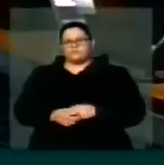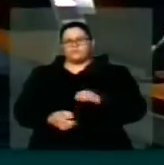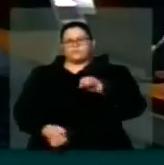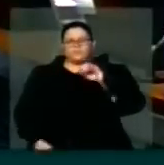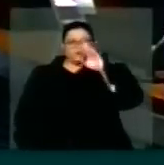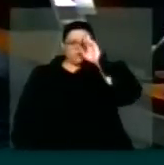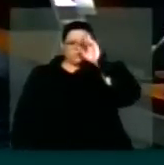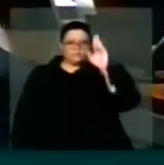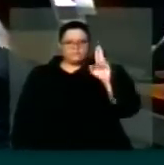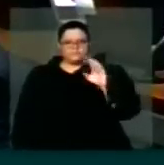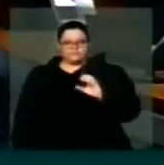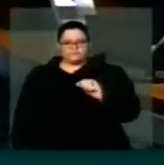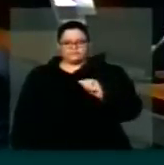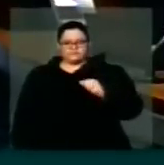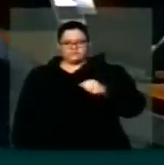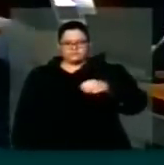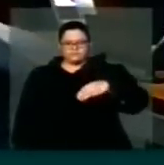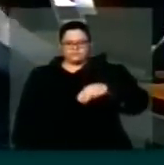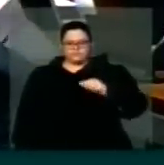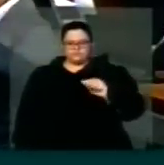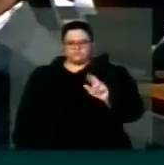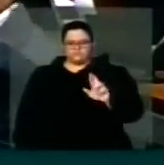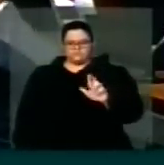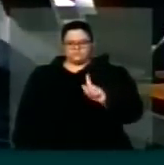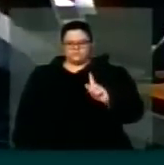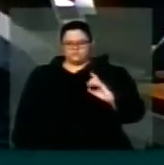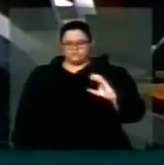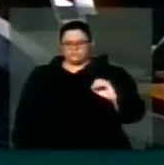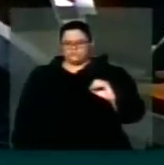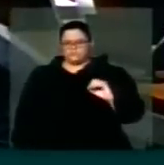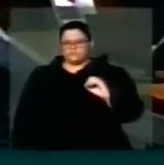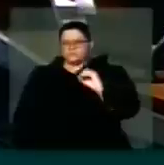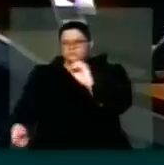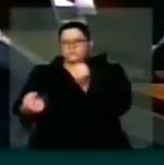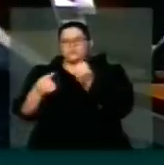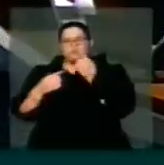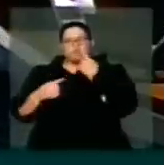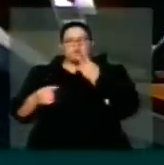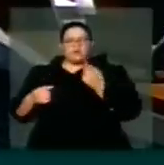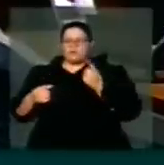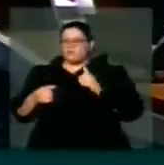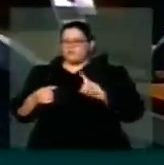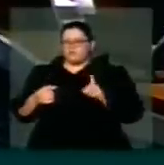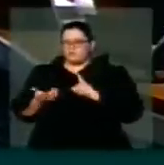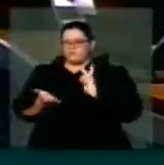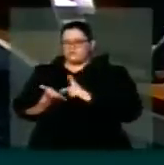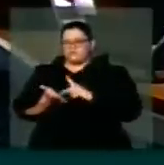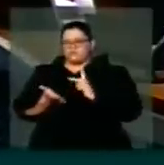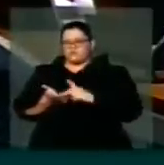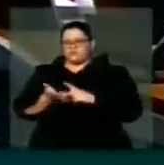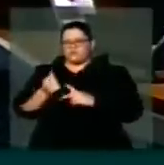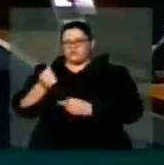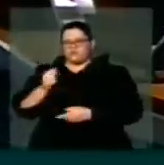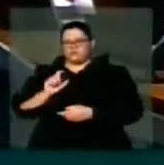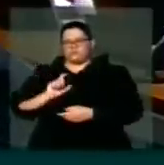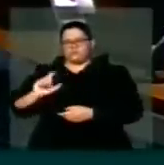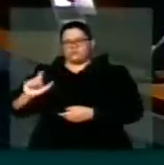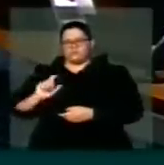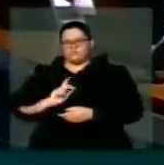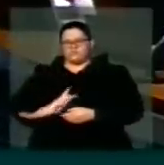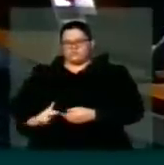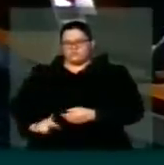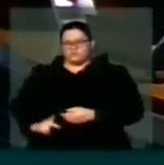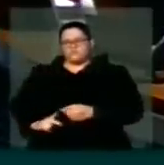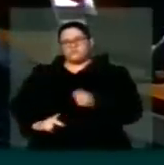Camargo não confirma em sua delação, é mais um ponto favorável. E, por fim, o próprio Paulo, em seu